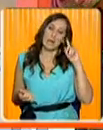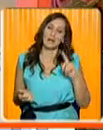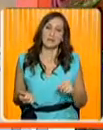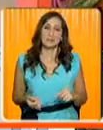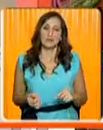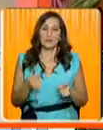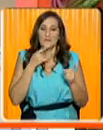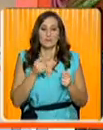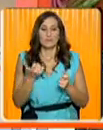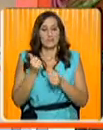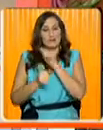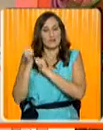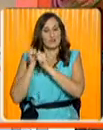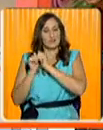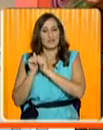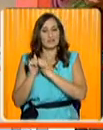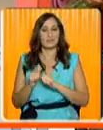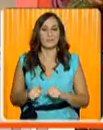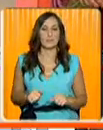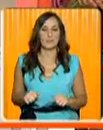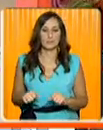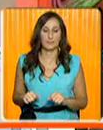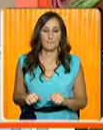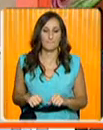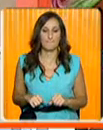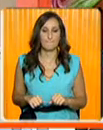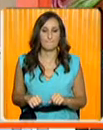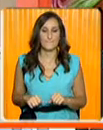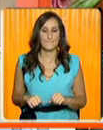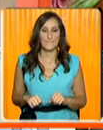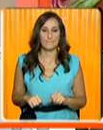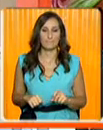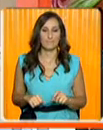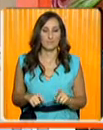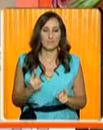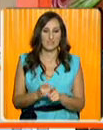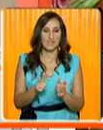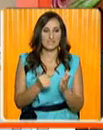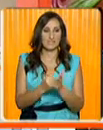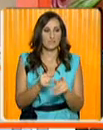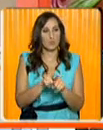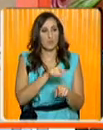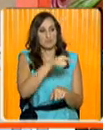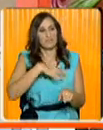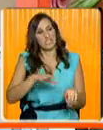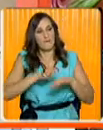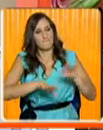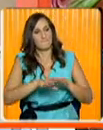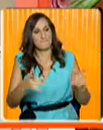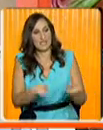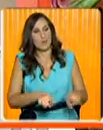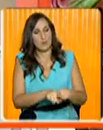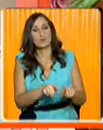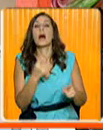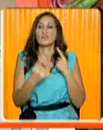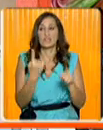interromper-te. Sim. Voltando um bocadinho atrás e muito brevemente, aquela outra parte que é sempre tudo como tu queres, muitas